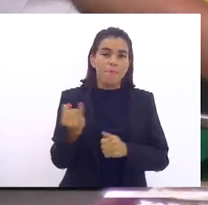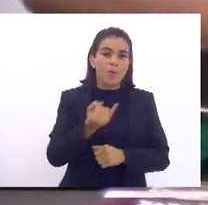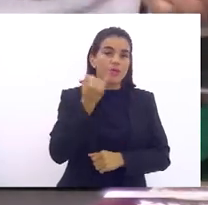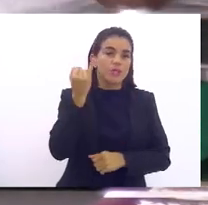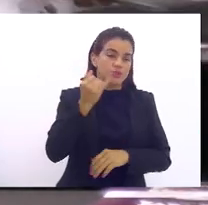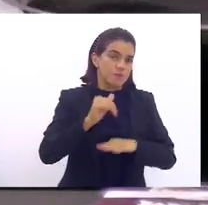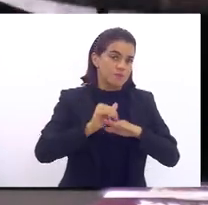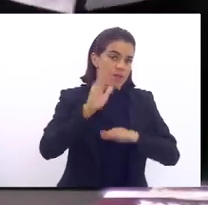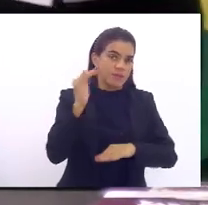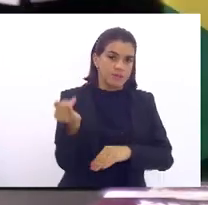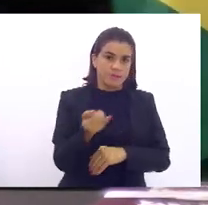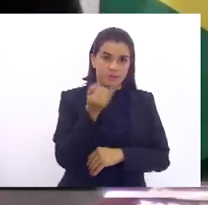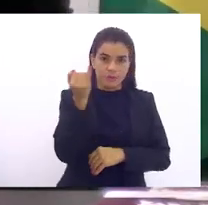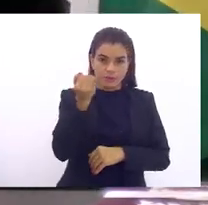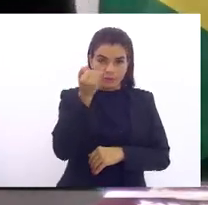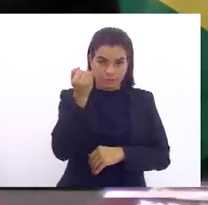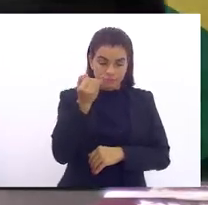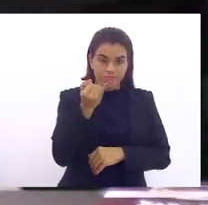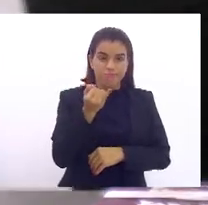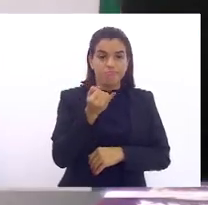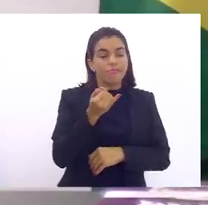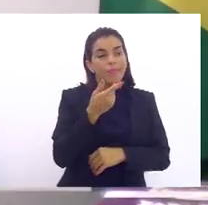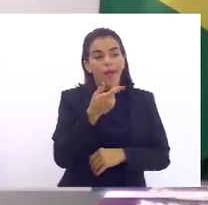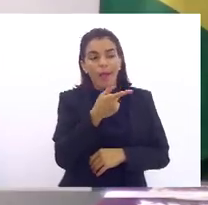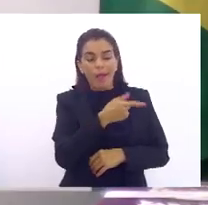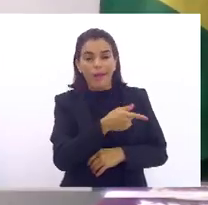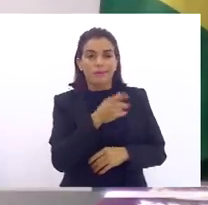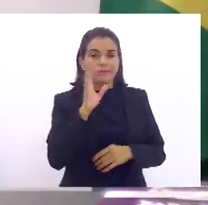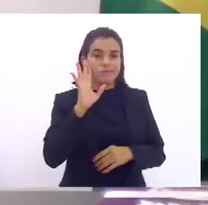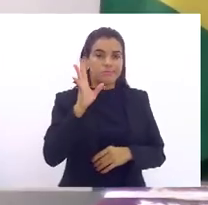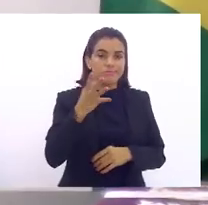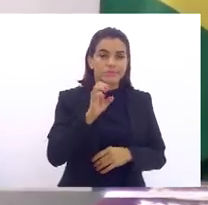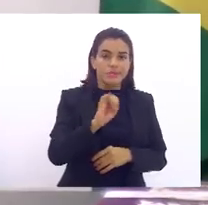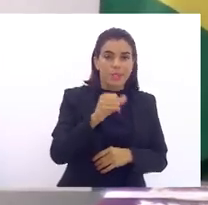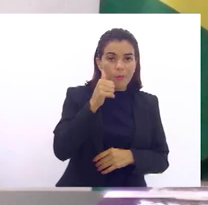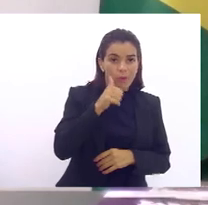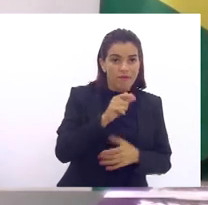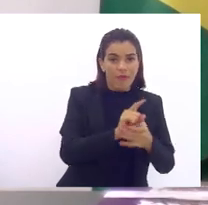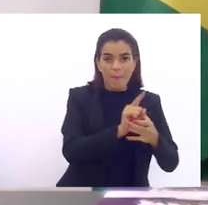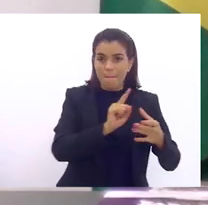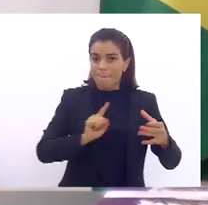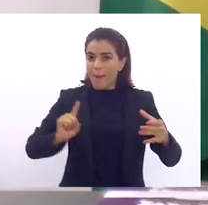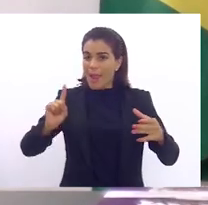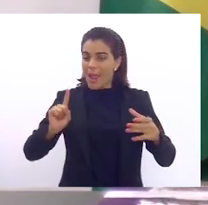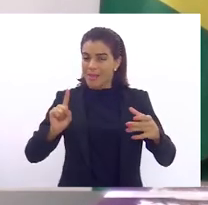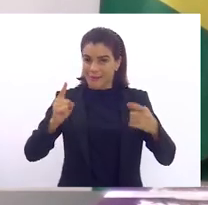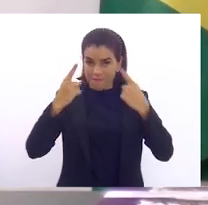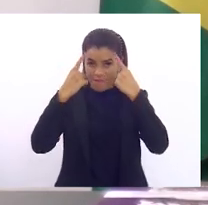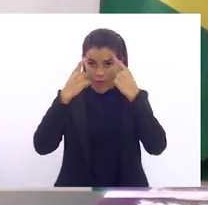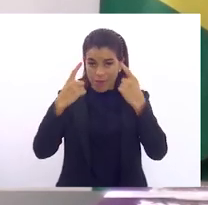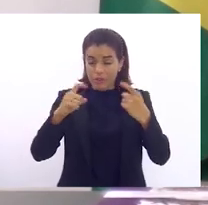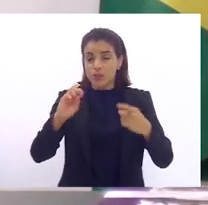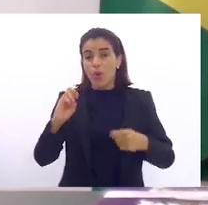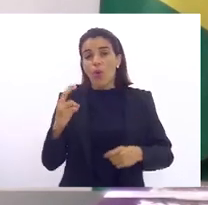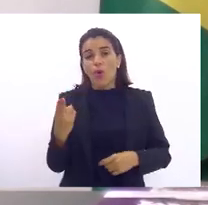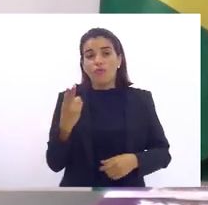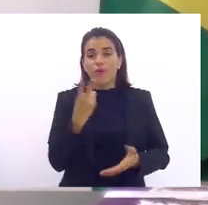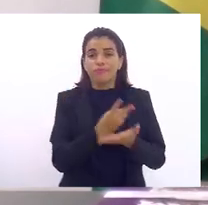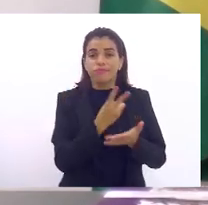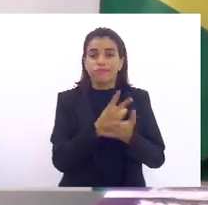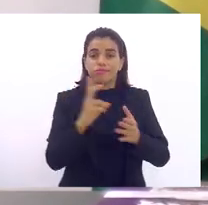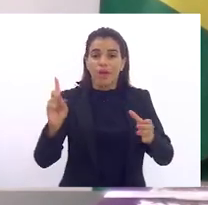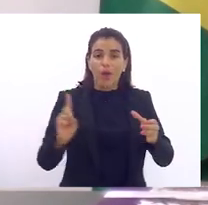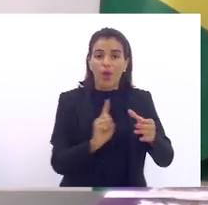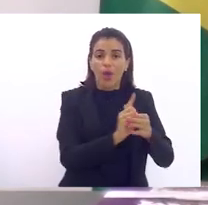é o mais importante para determinar se essa mulher vai continuar na situação de violência ou vai sair dela Então nesse sentido o estado o